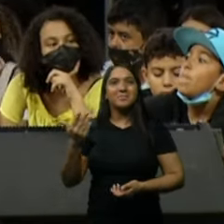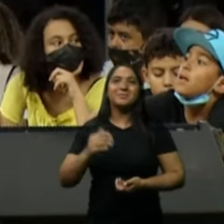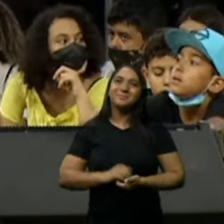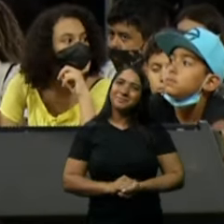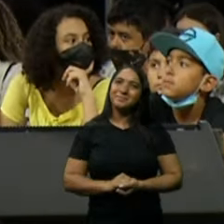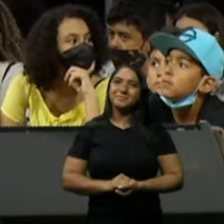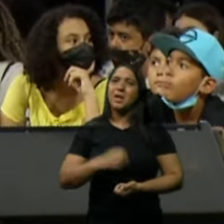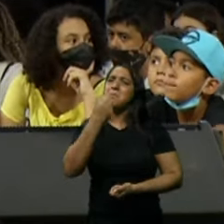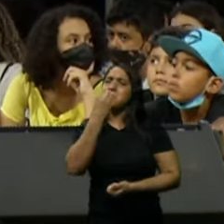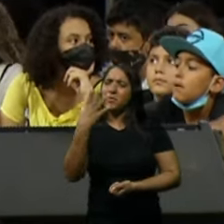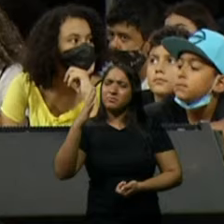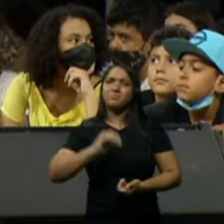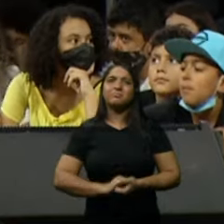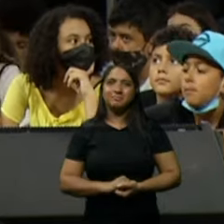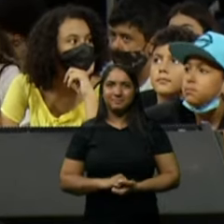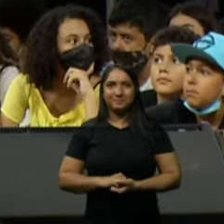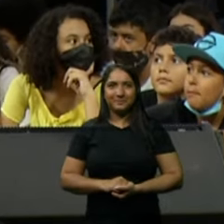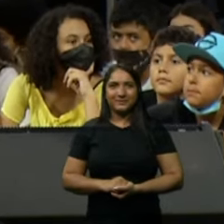Olá boa